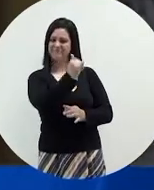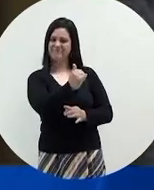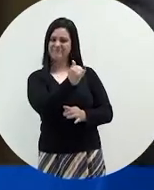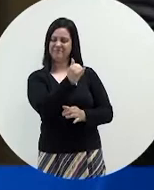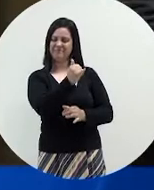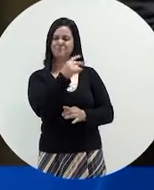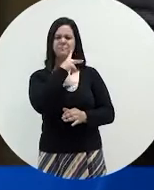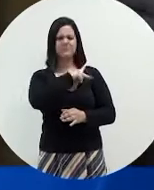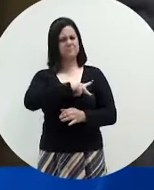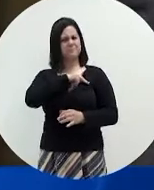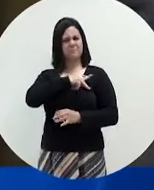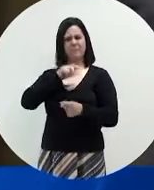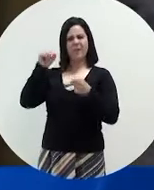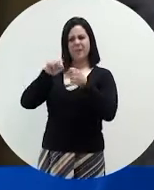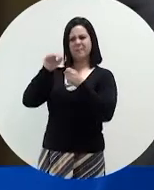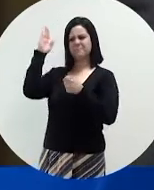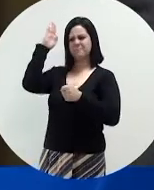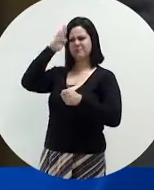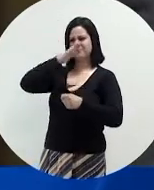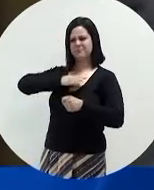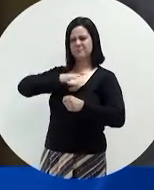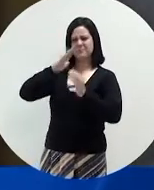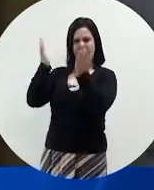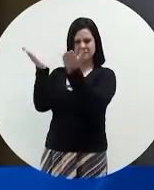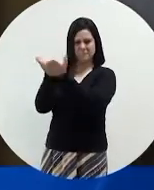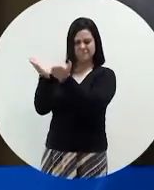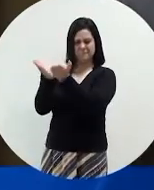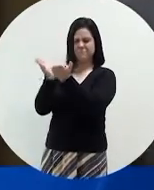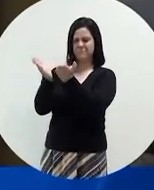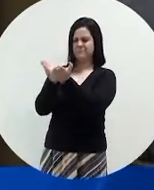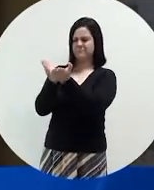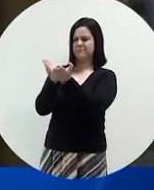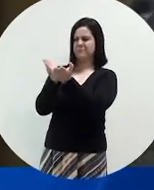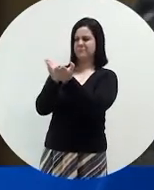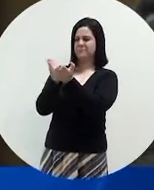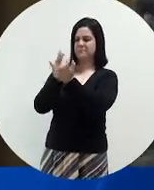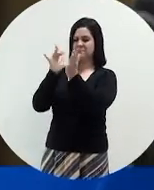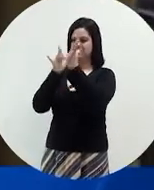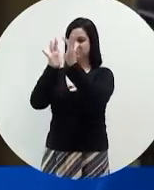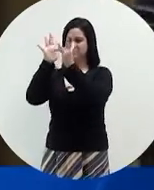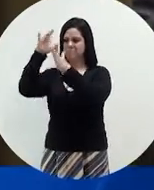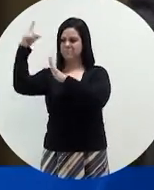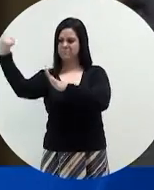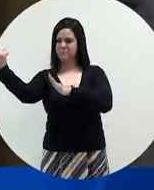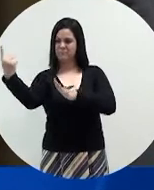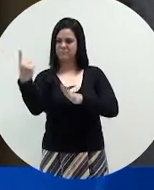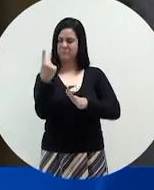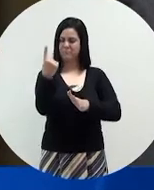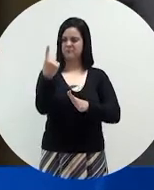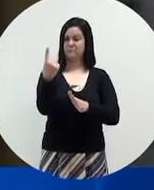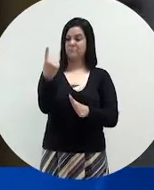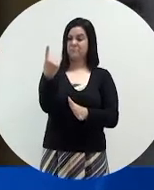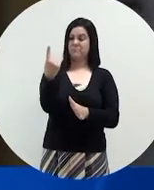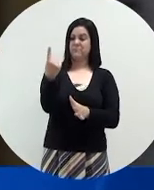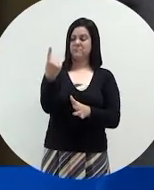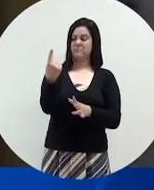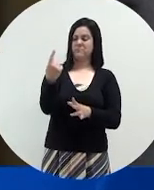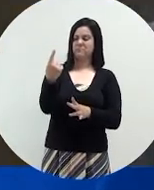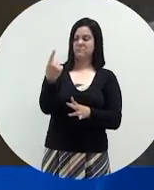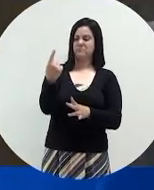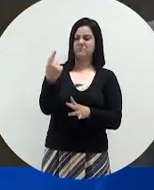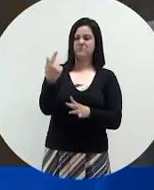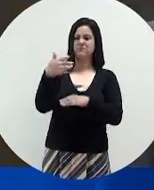universo. É loucura. É interessante que na conversão do apóstolo Paulo, foi esse o argumento de Jesus para com ele,